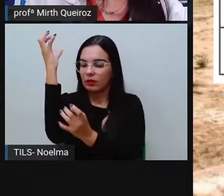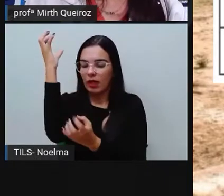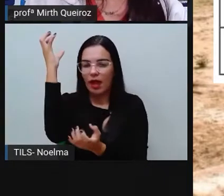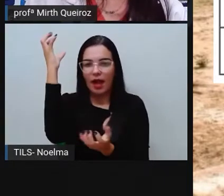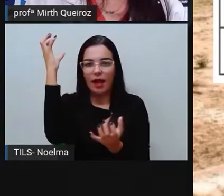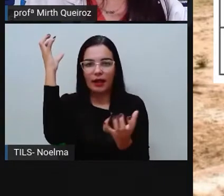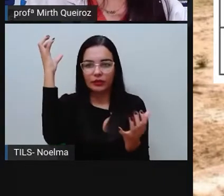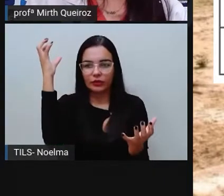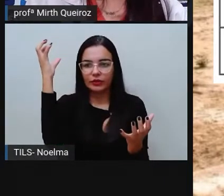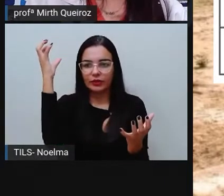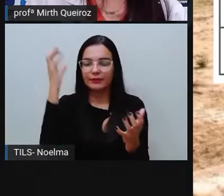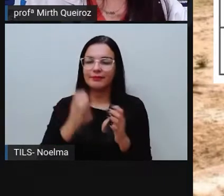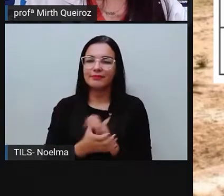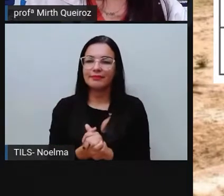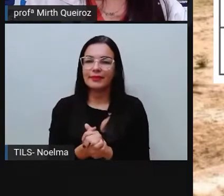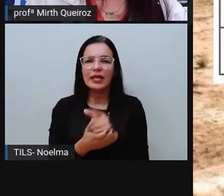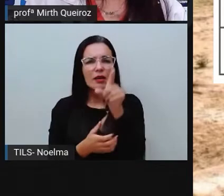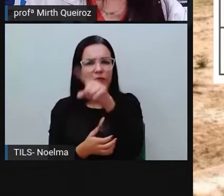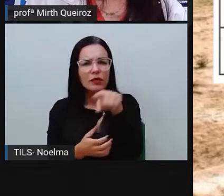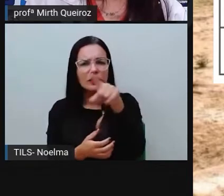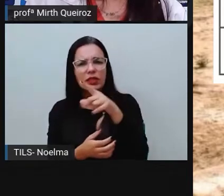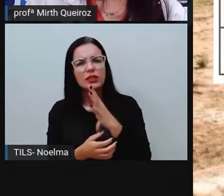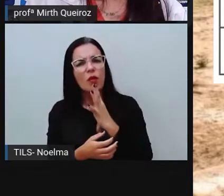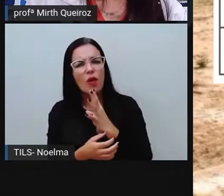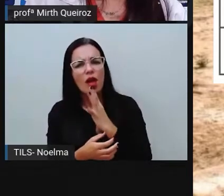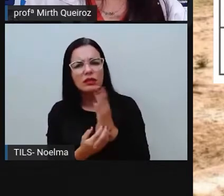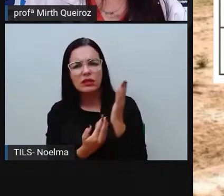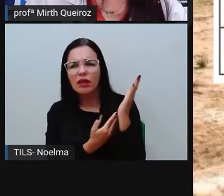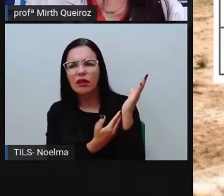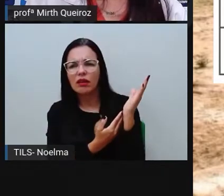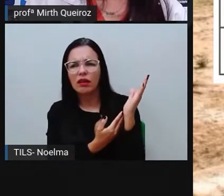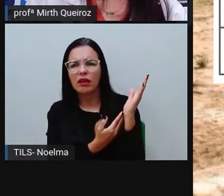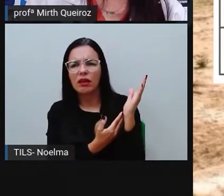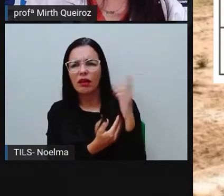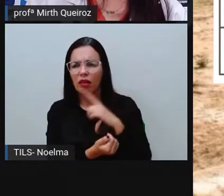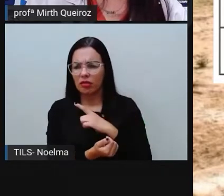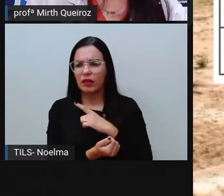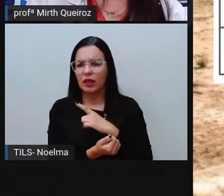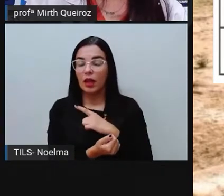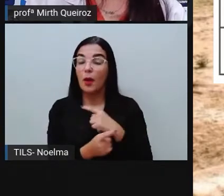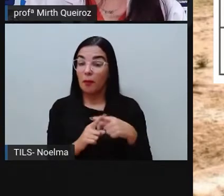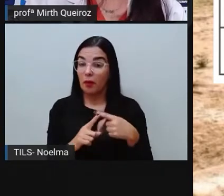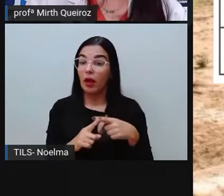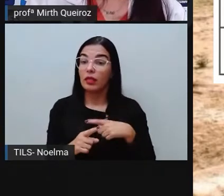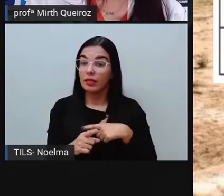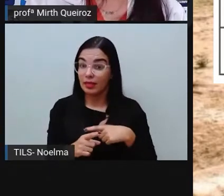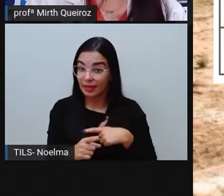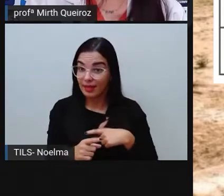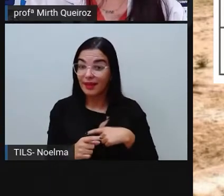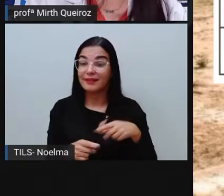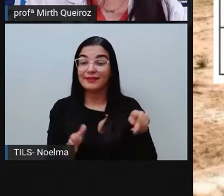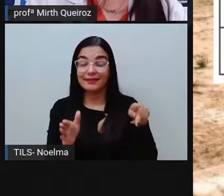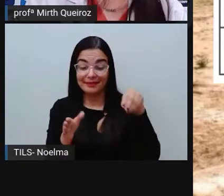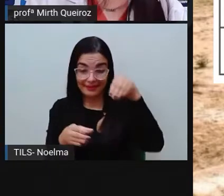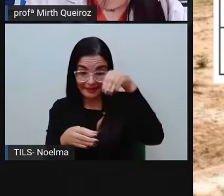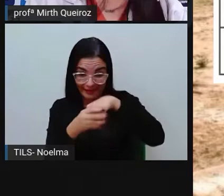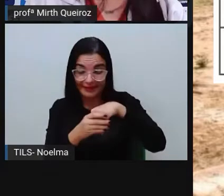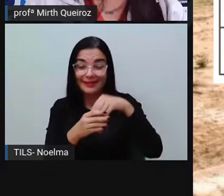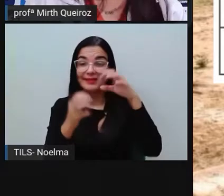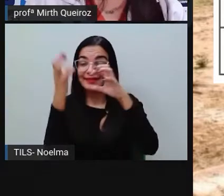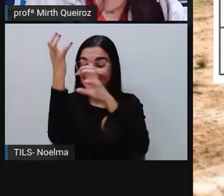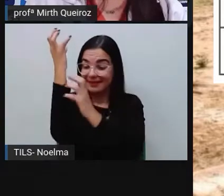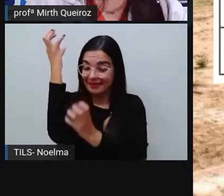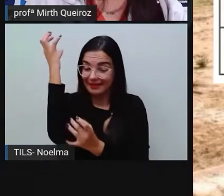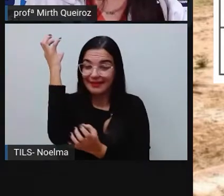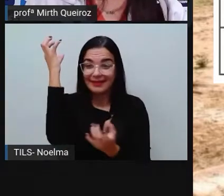aí, quais dessas plantas vocês conhecem? Porque essas plantas estão presentes na Caatinga. E o